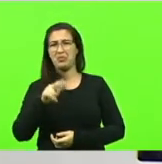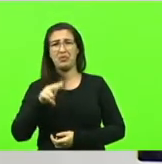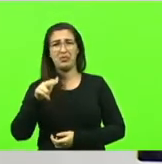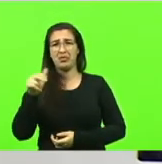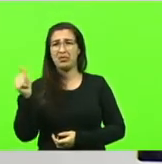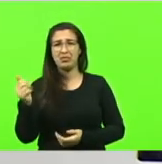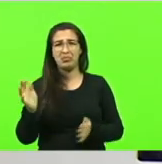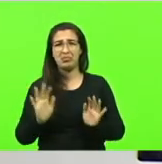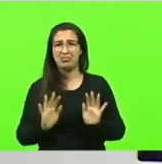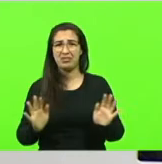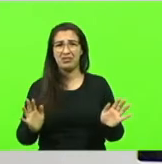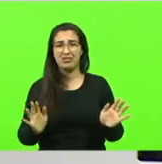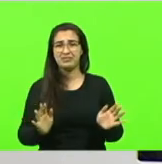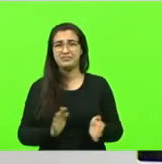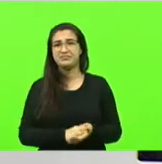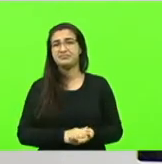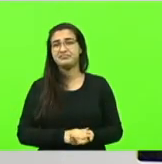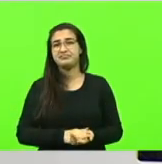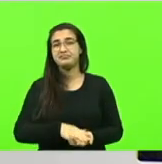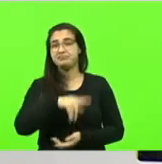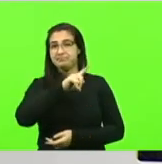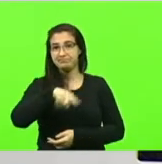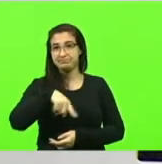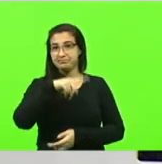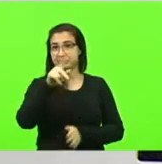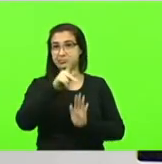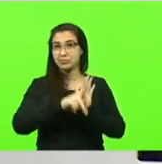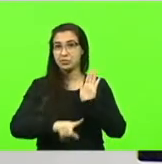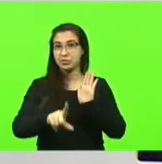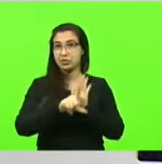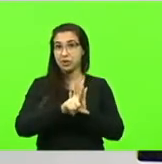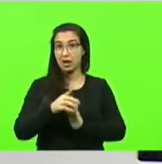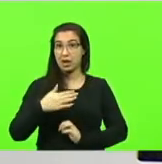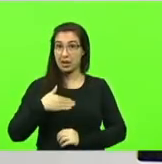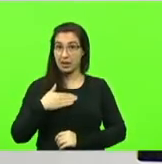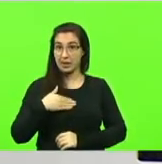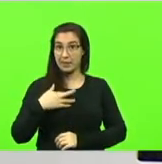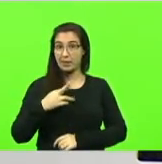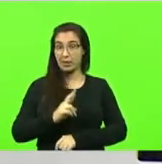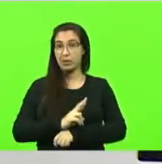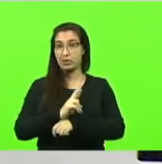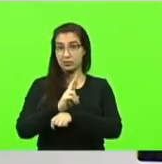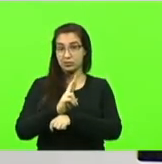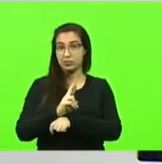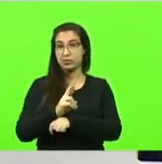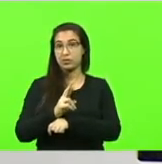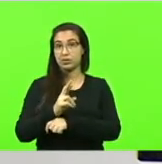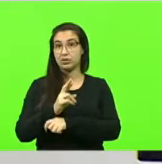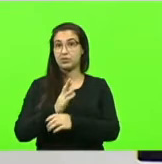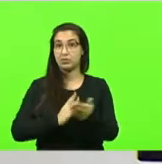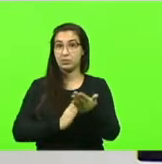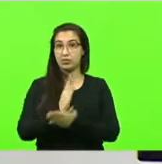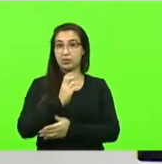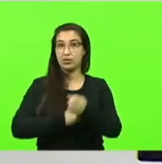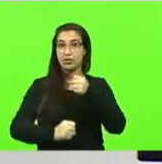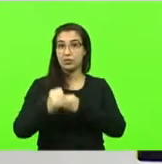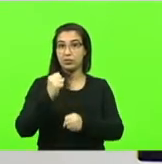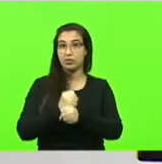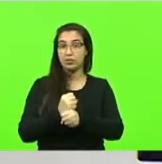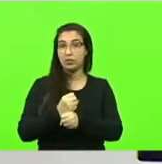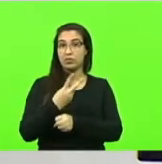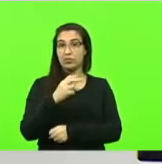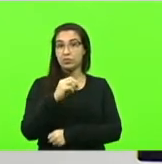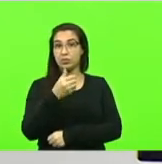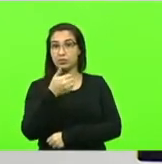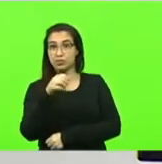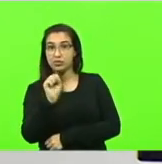Segundo, vetou um projeto de lei meu, aprovado o ano anterior, a ele assumir, em